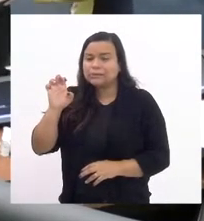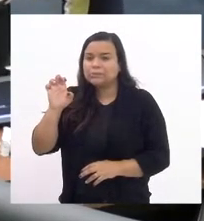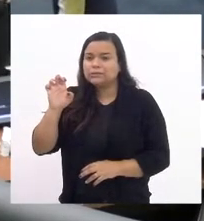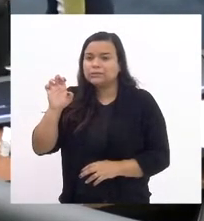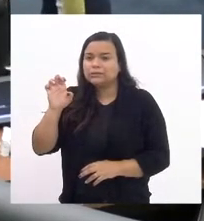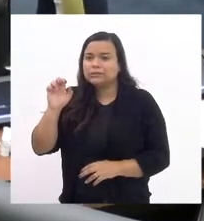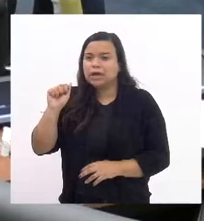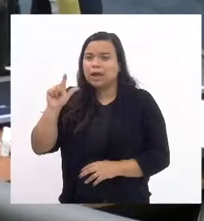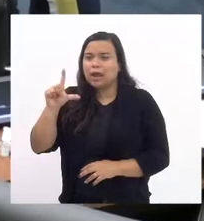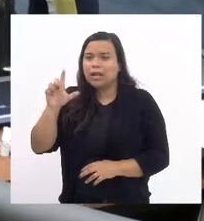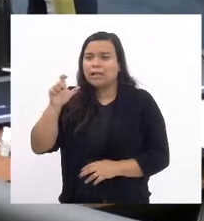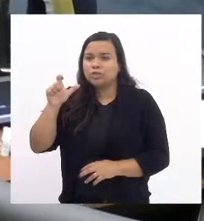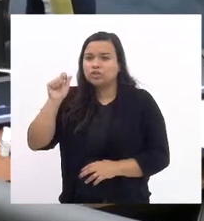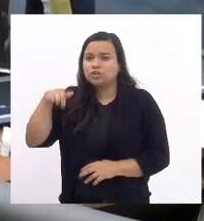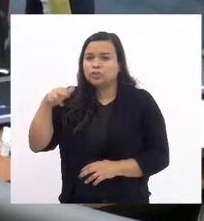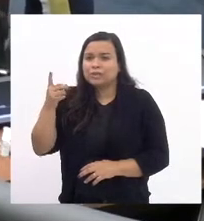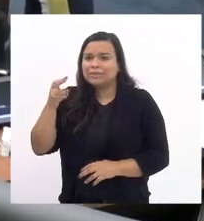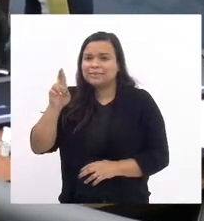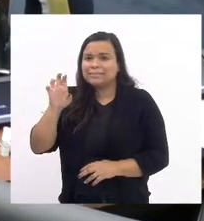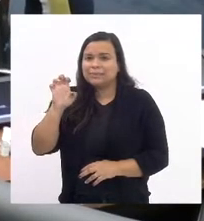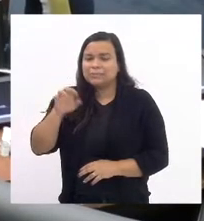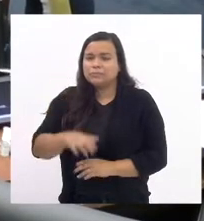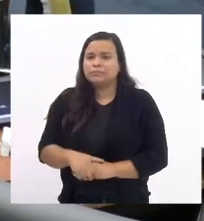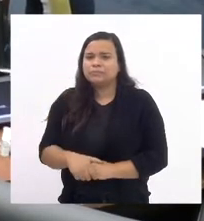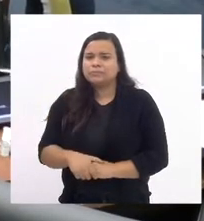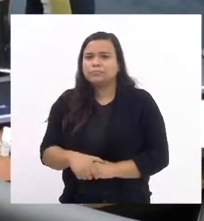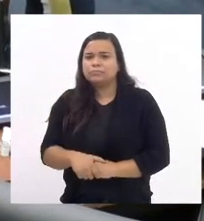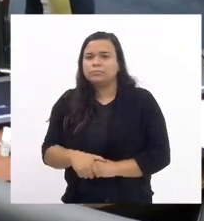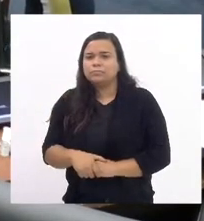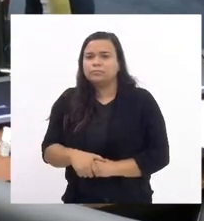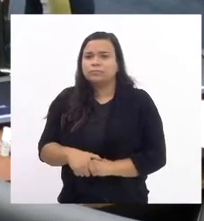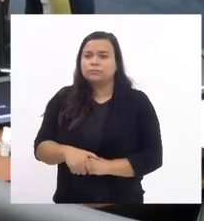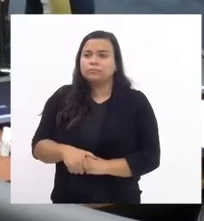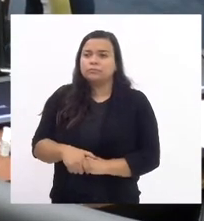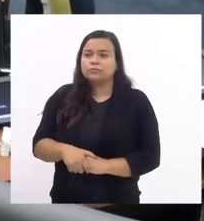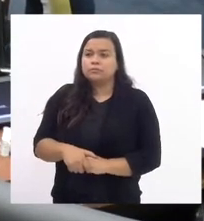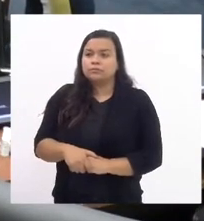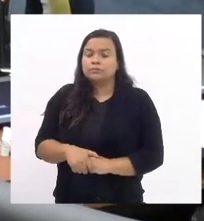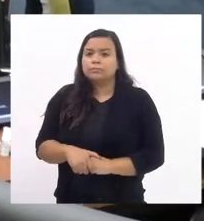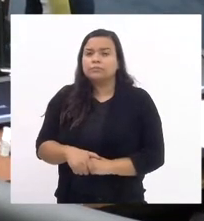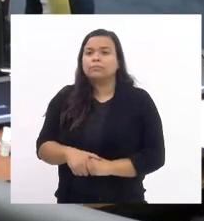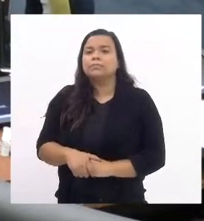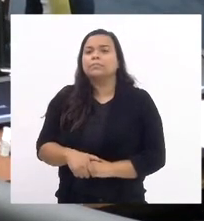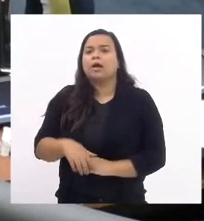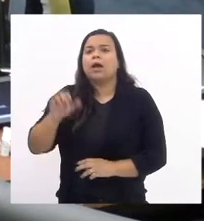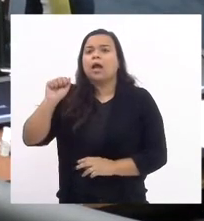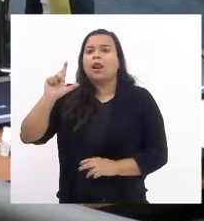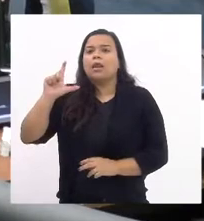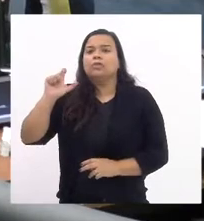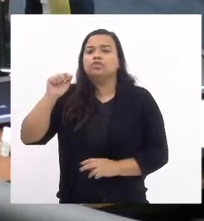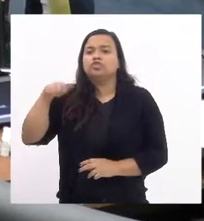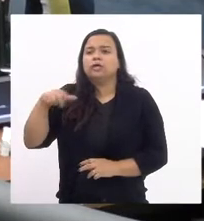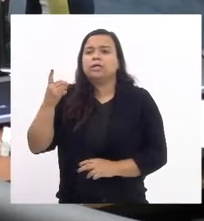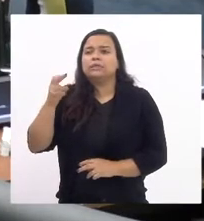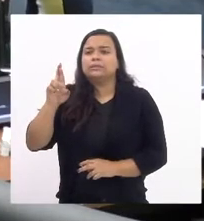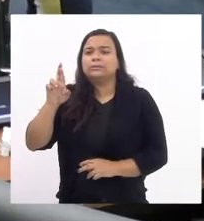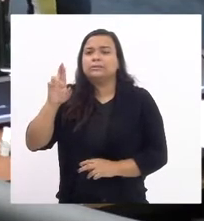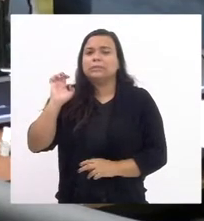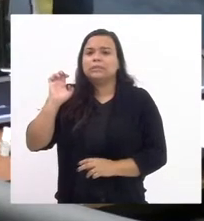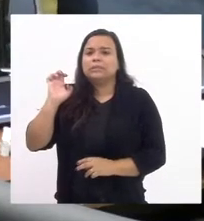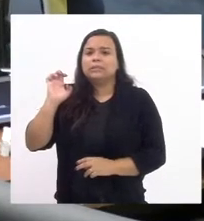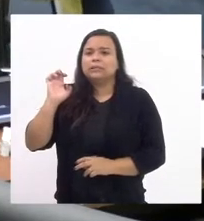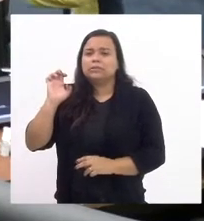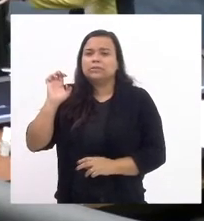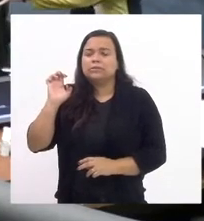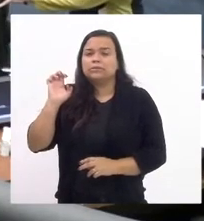Deputado Alexandre Freitas. Deputado Alexandre Knoploch. Deputado Alexandre